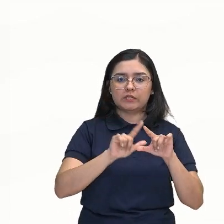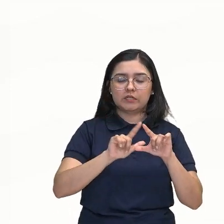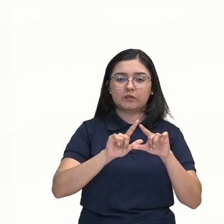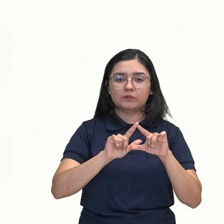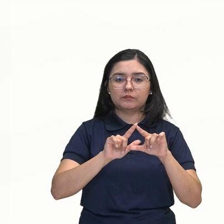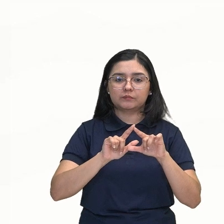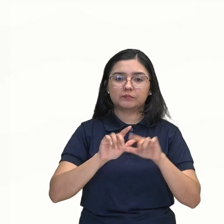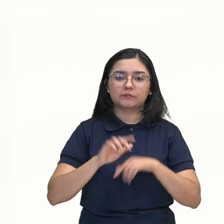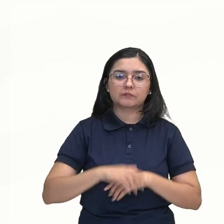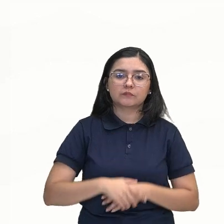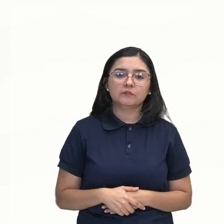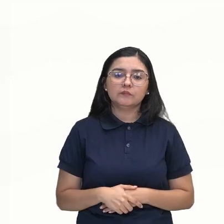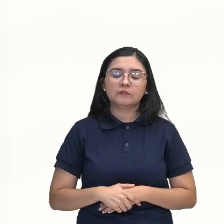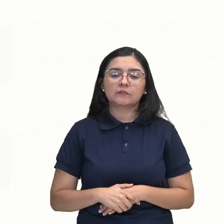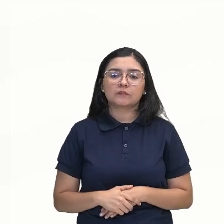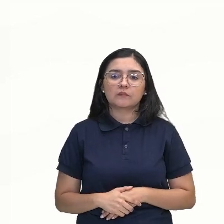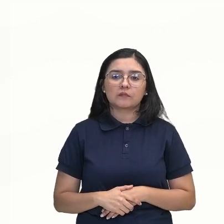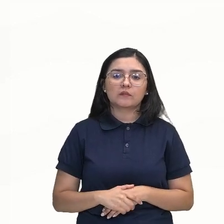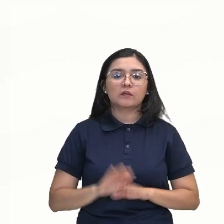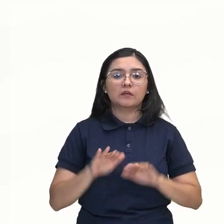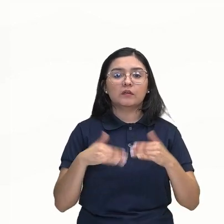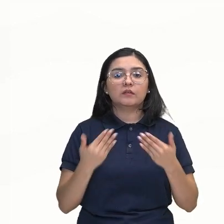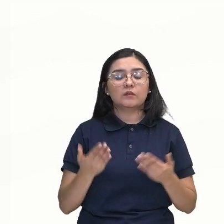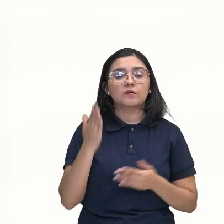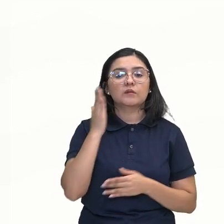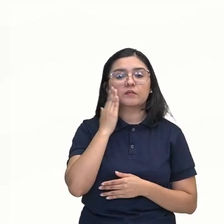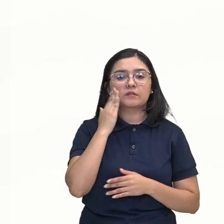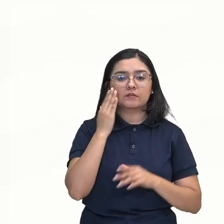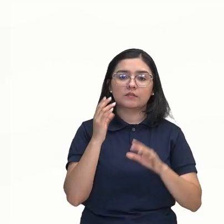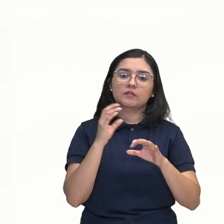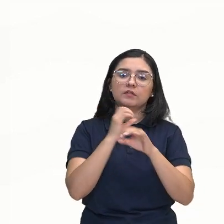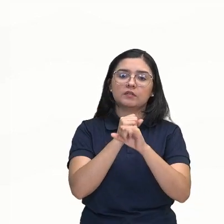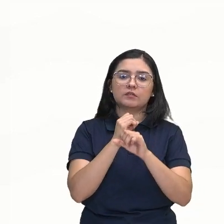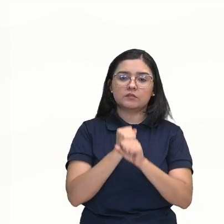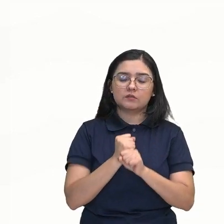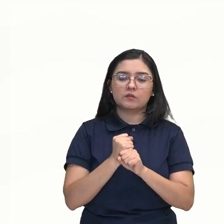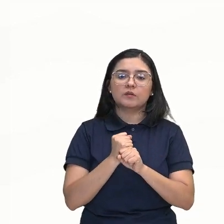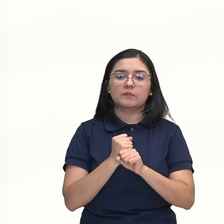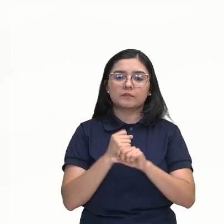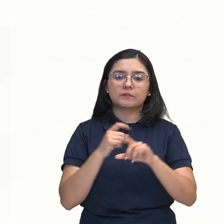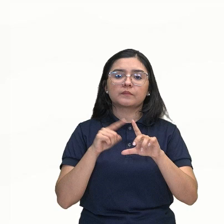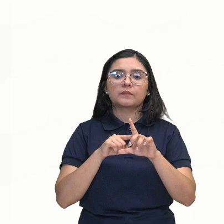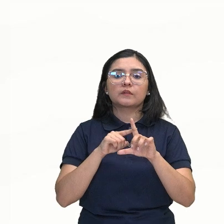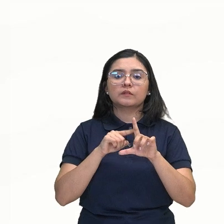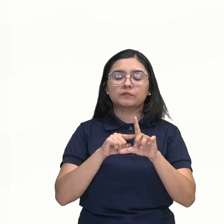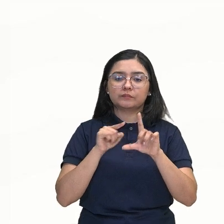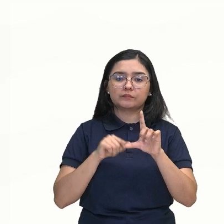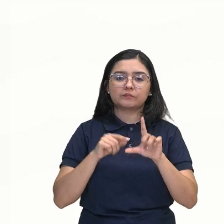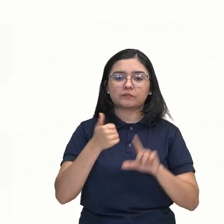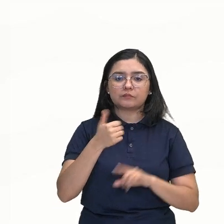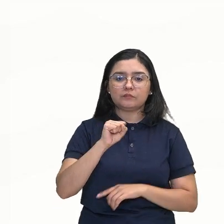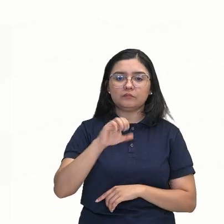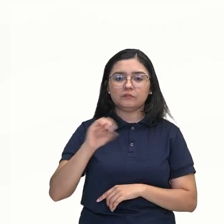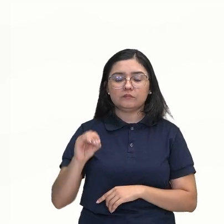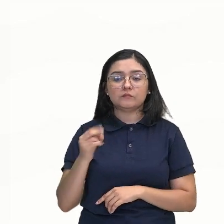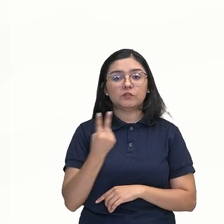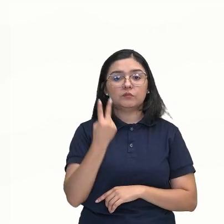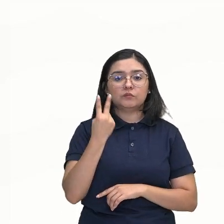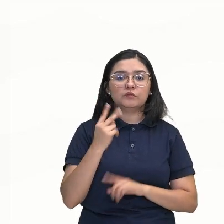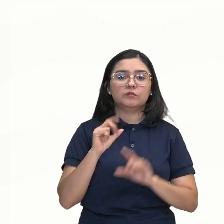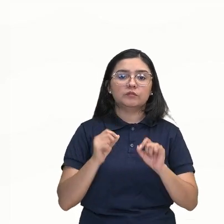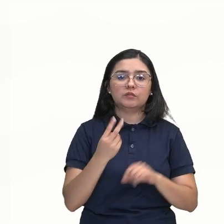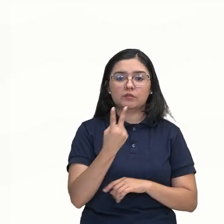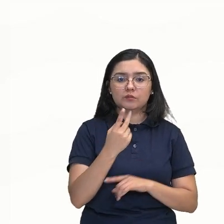estou separando em 2 triângulos, então, eu sei que a soma dos ângulos internos de um triângulo é 180. São 2 triângulos, então 2